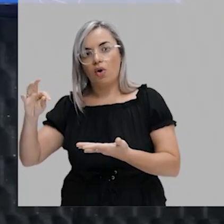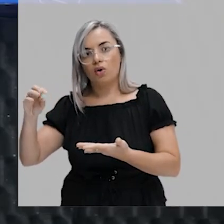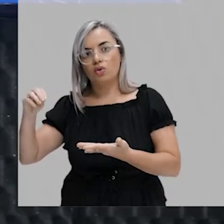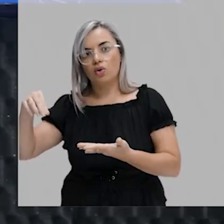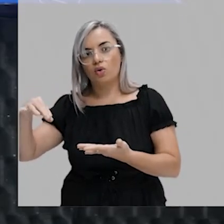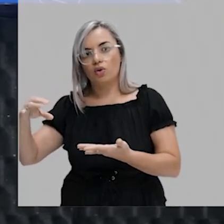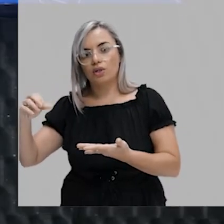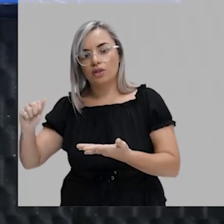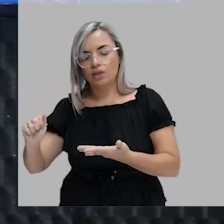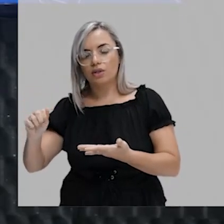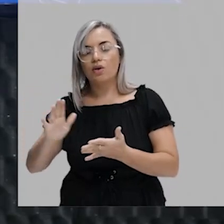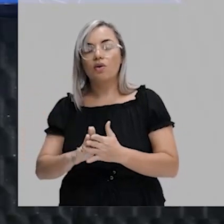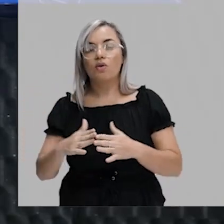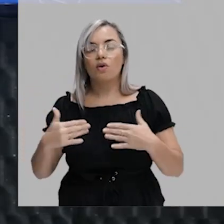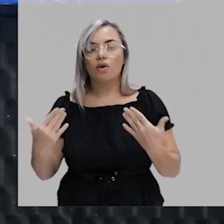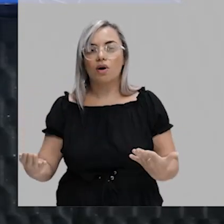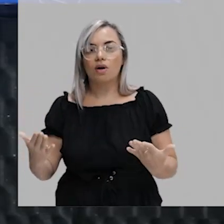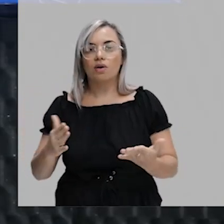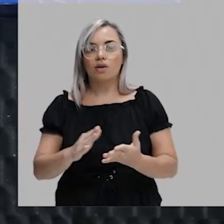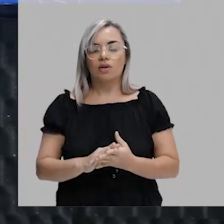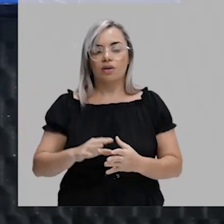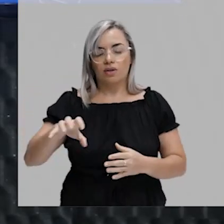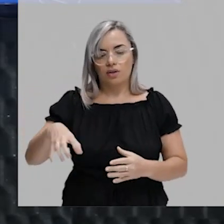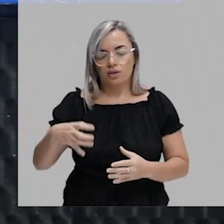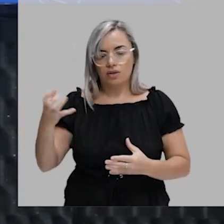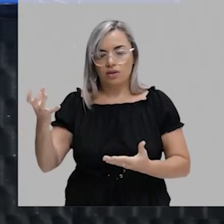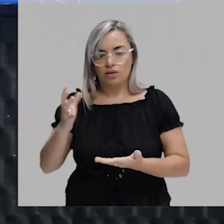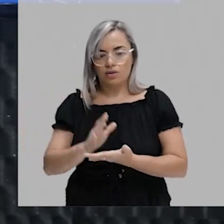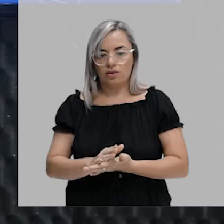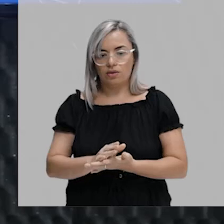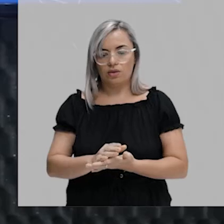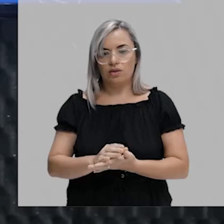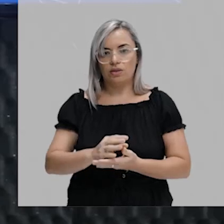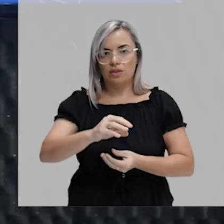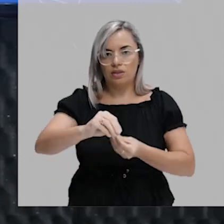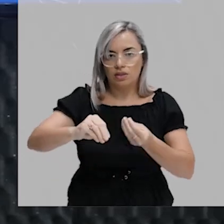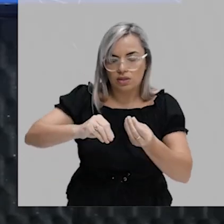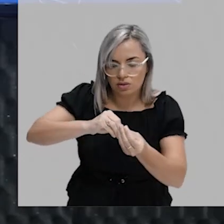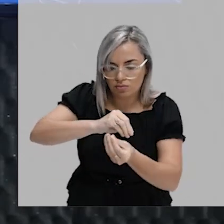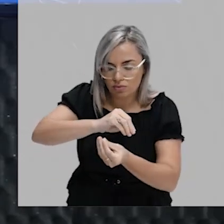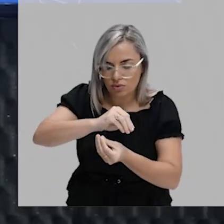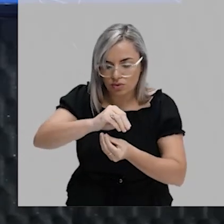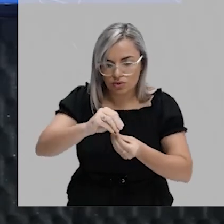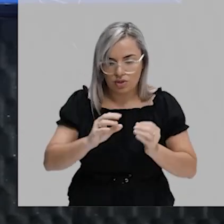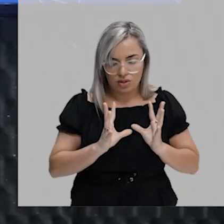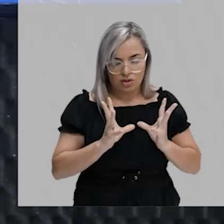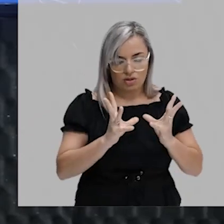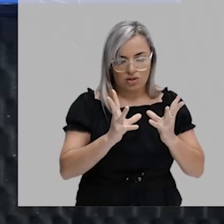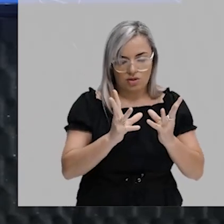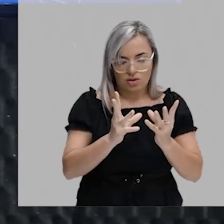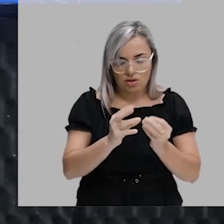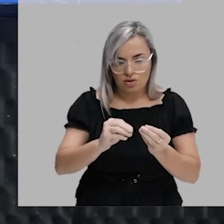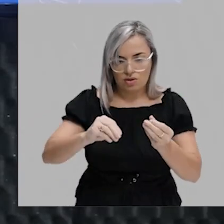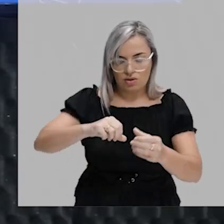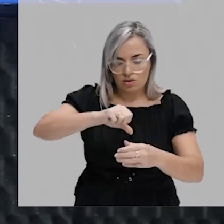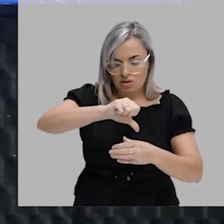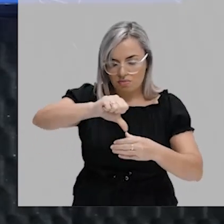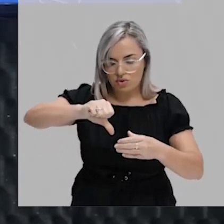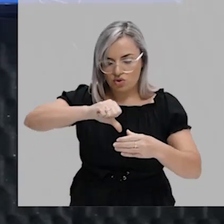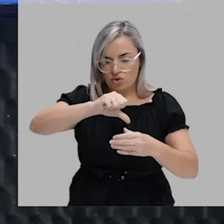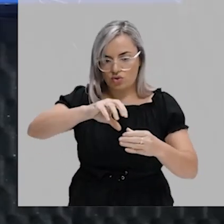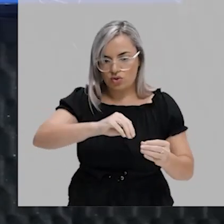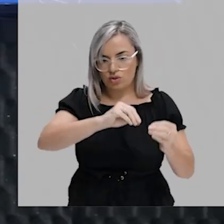do soluto? A tendência é que por meio da difusão ele migre de onde está mais concentrado para onde está